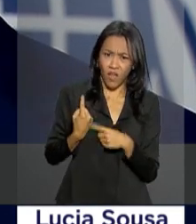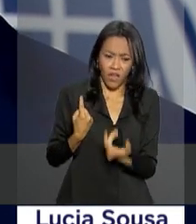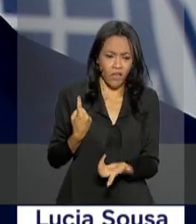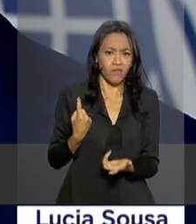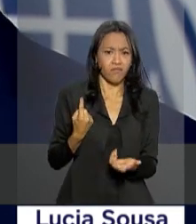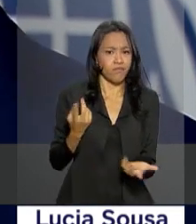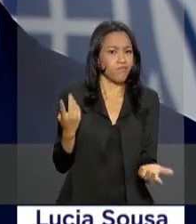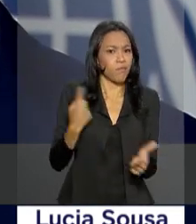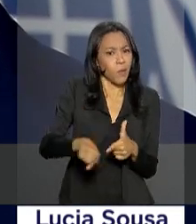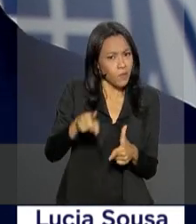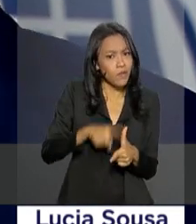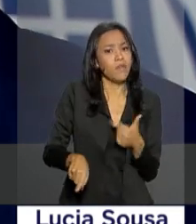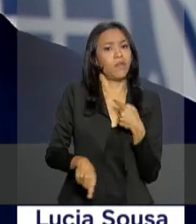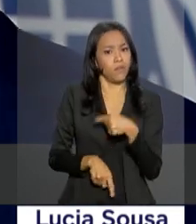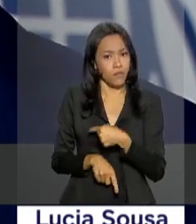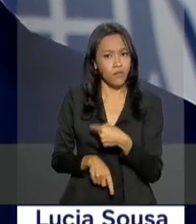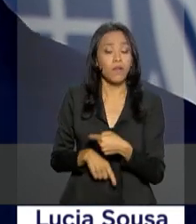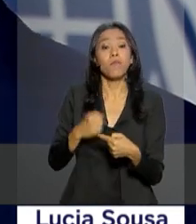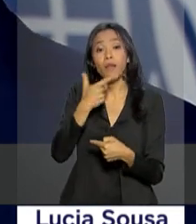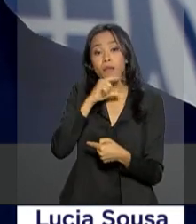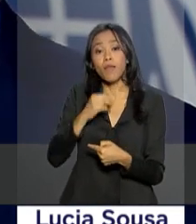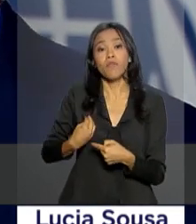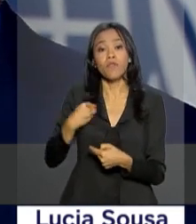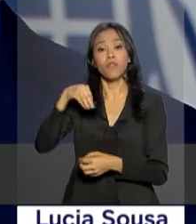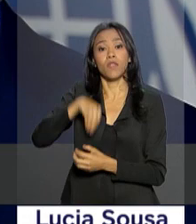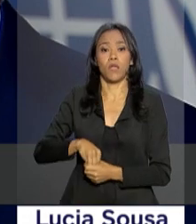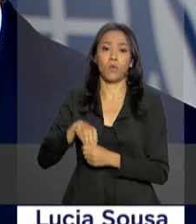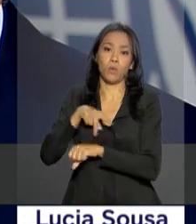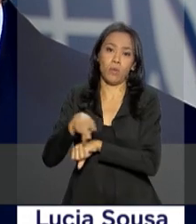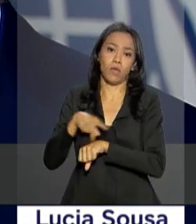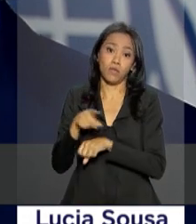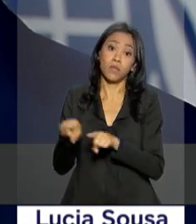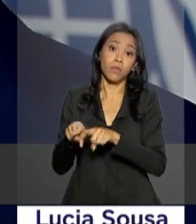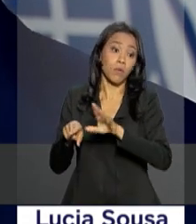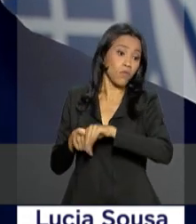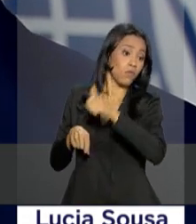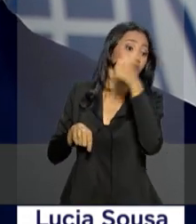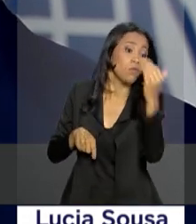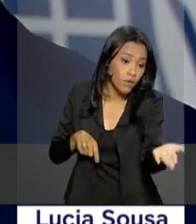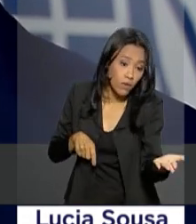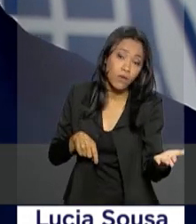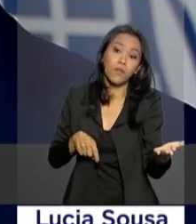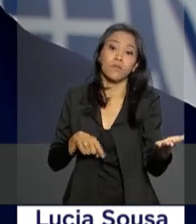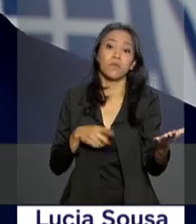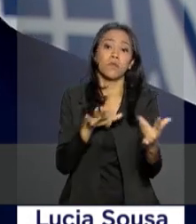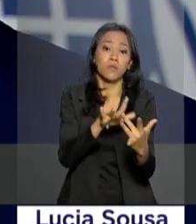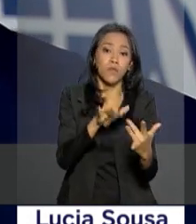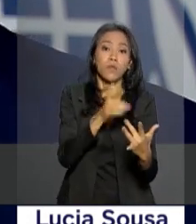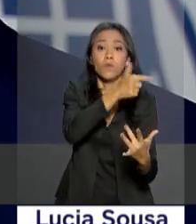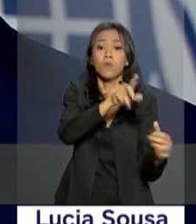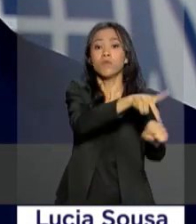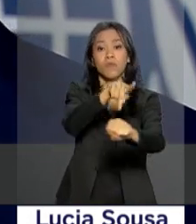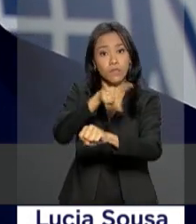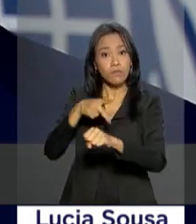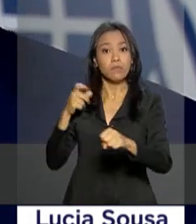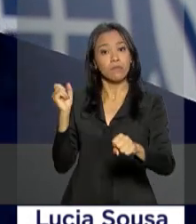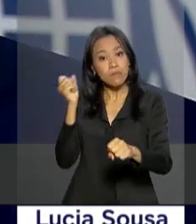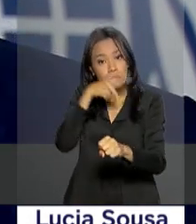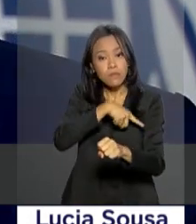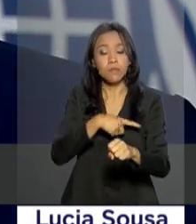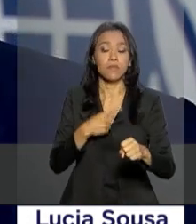problemas não só para quem vive naquele país como na relação deste país com outros países a ideia do multilateralismo